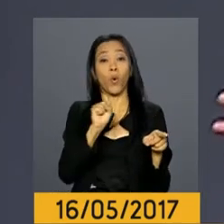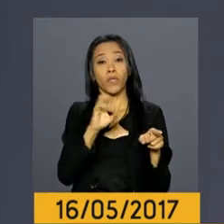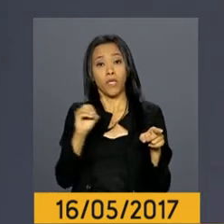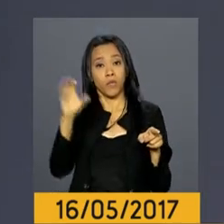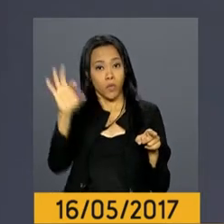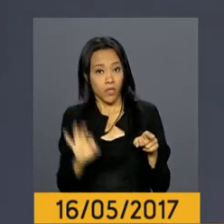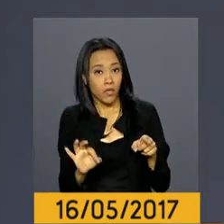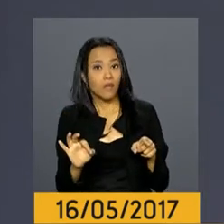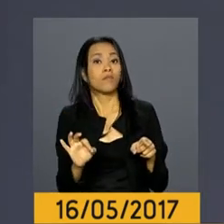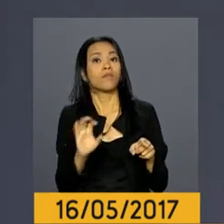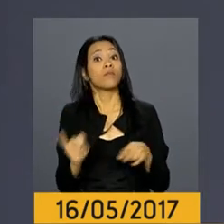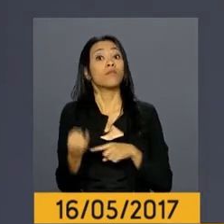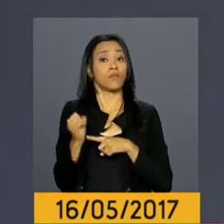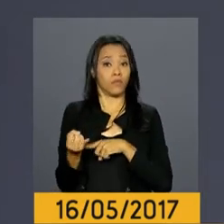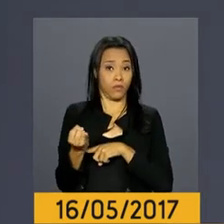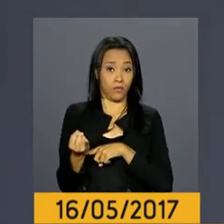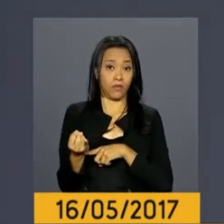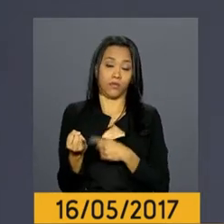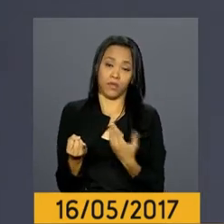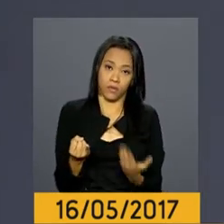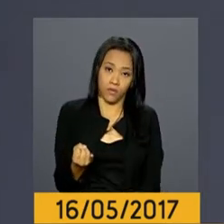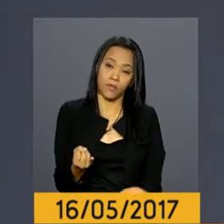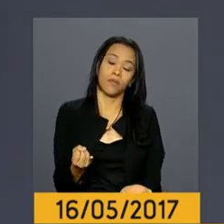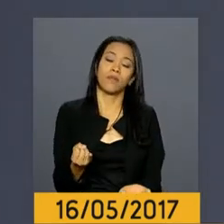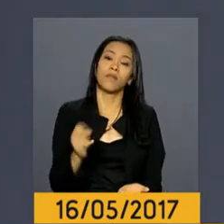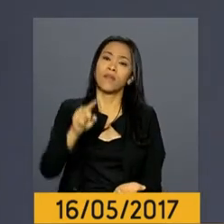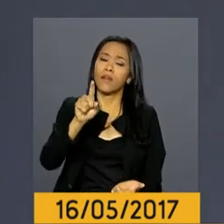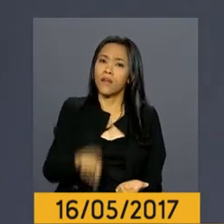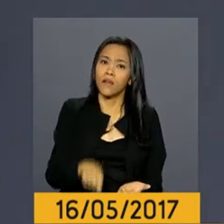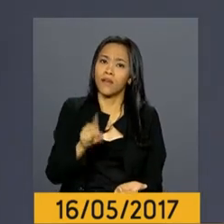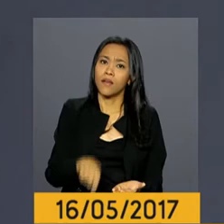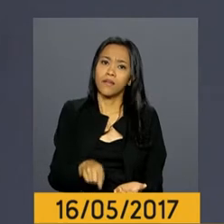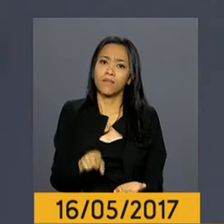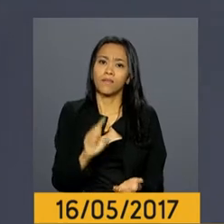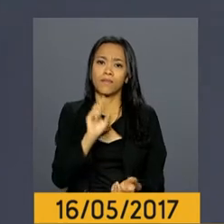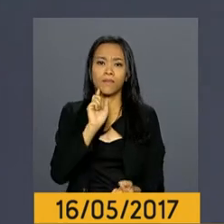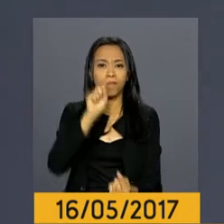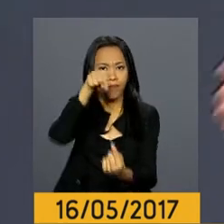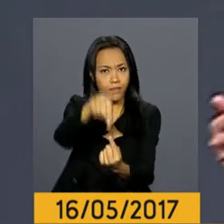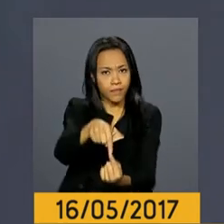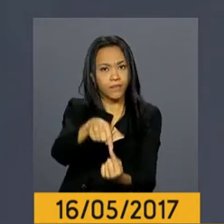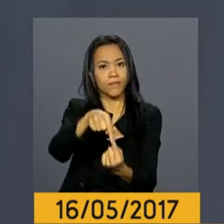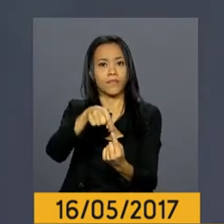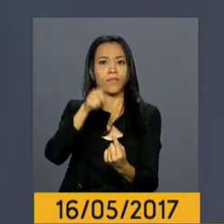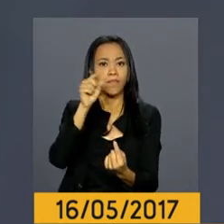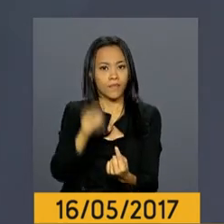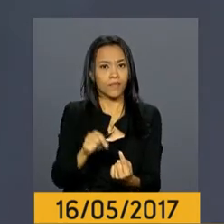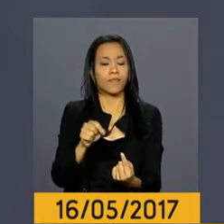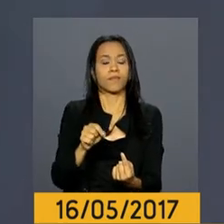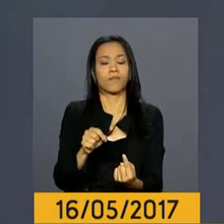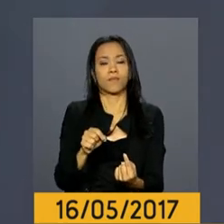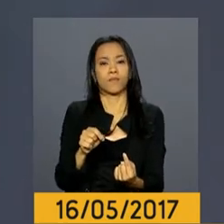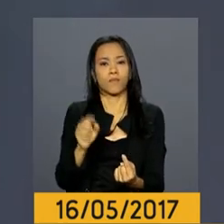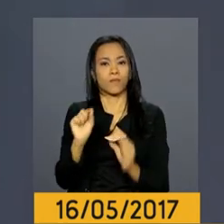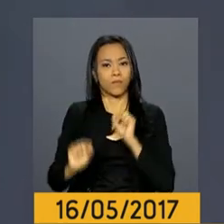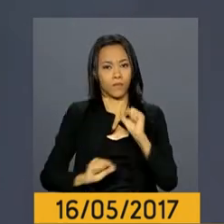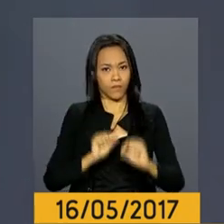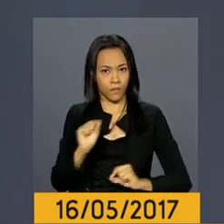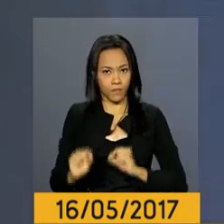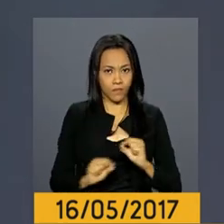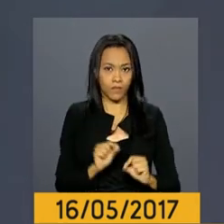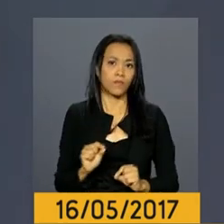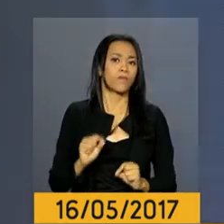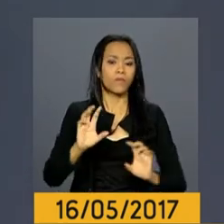80% dos juros. Então, é algo também que visa exatamente a este caminho